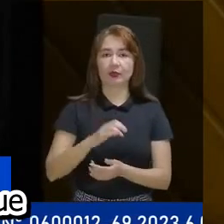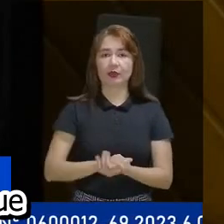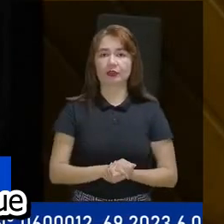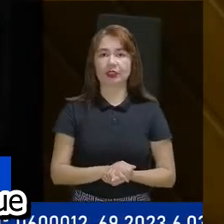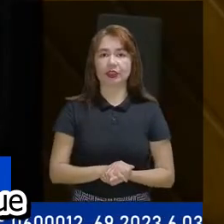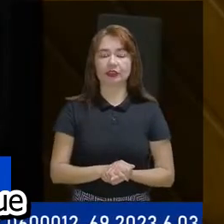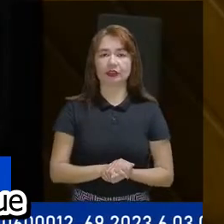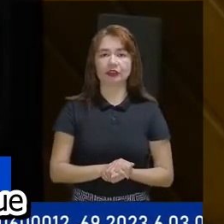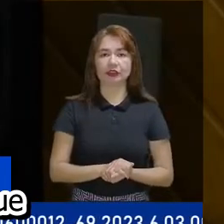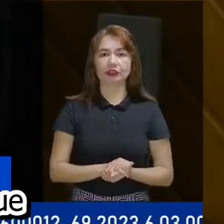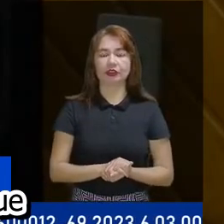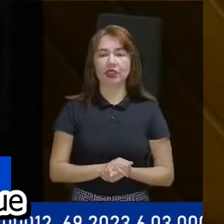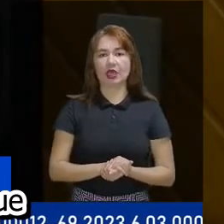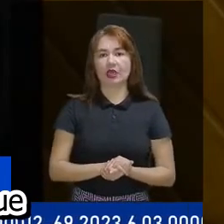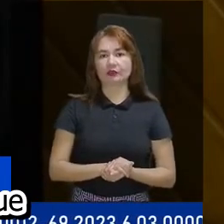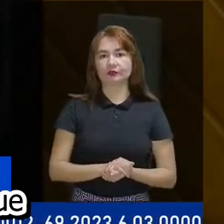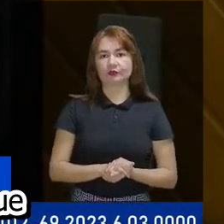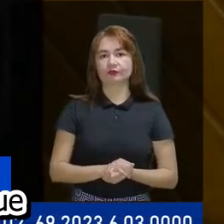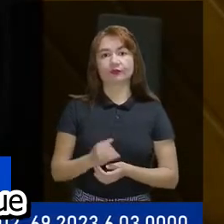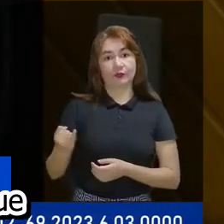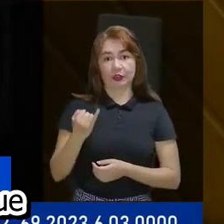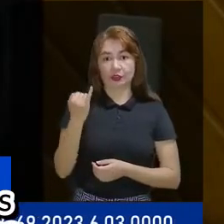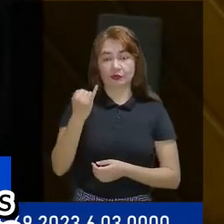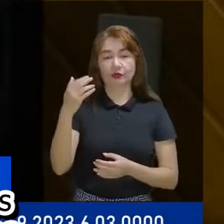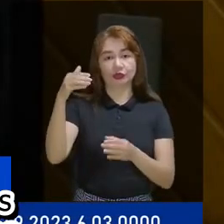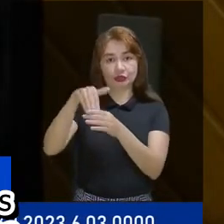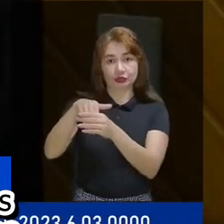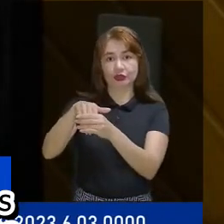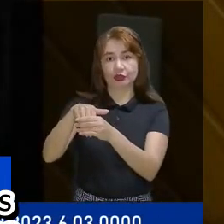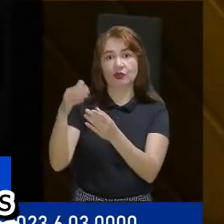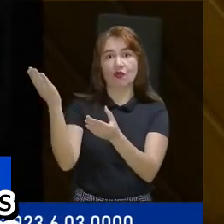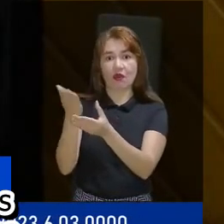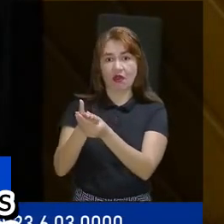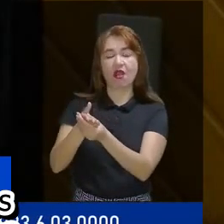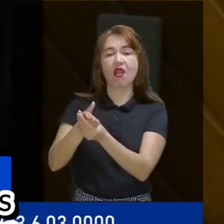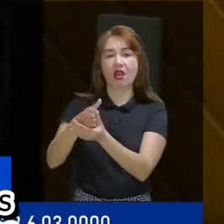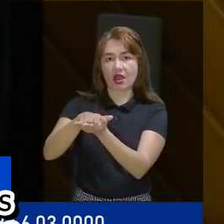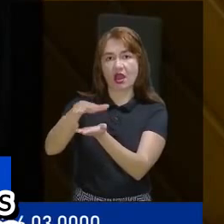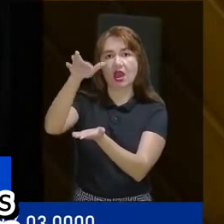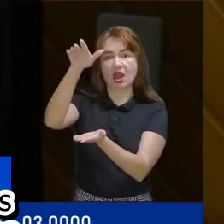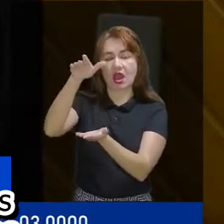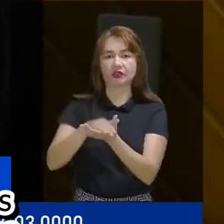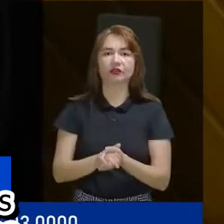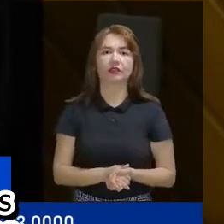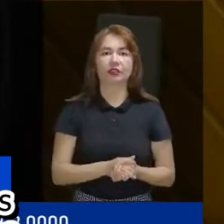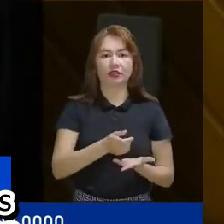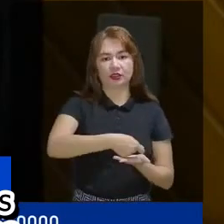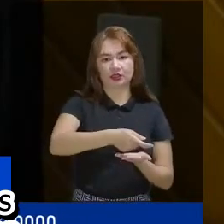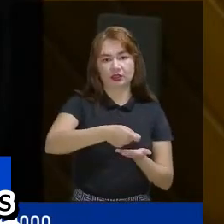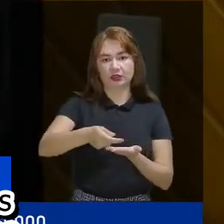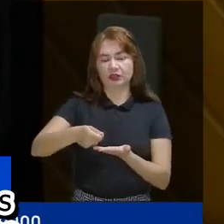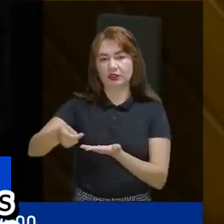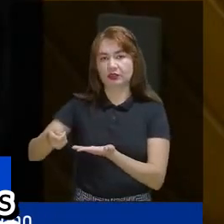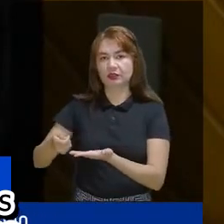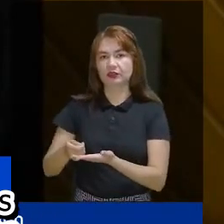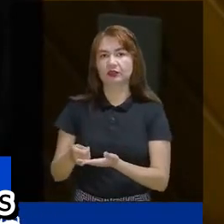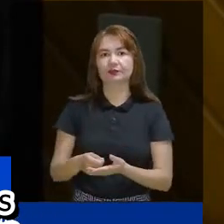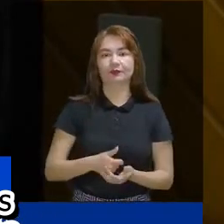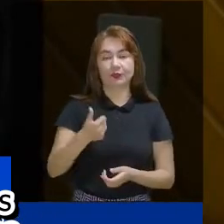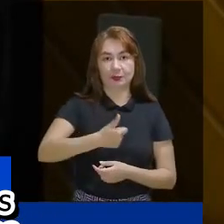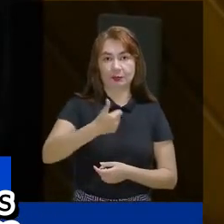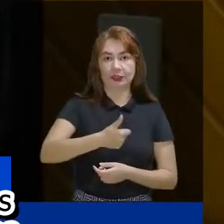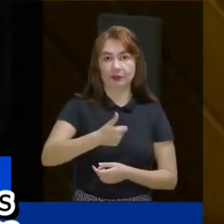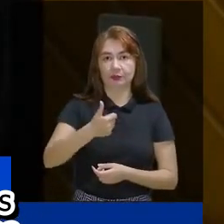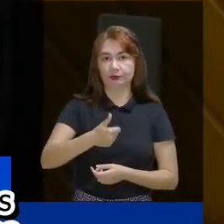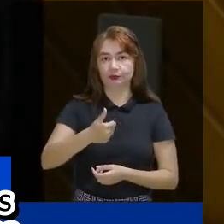restasse preclusa a alegação, a afirmação de que os autos em debate foram distribuídos em primeiro que os autos